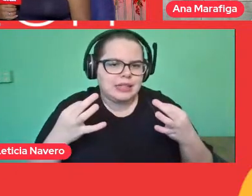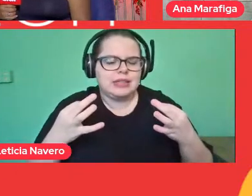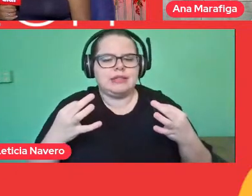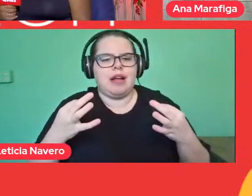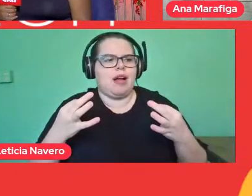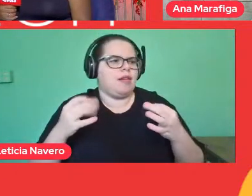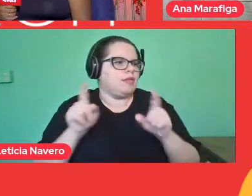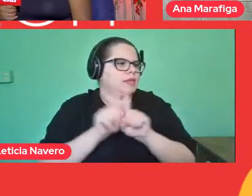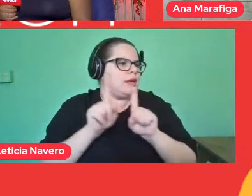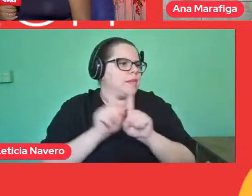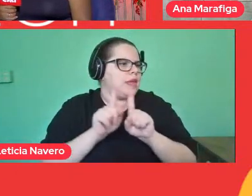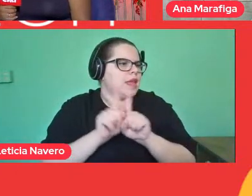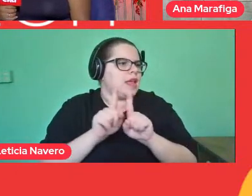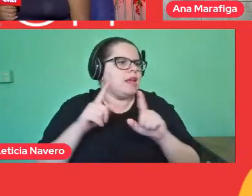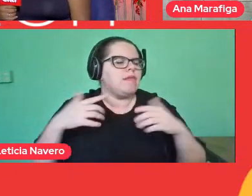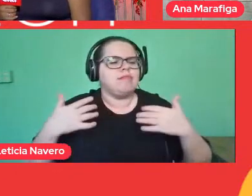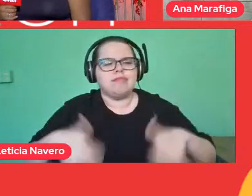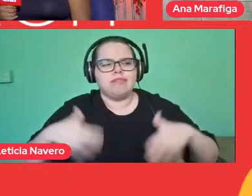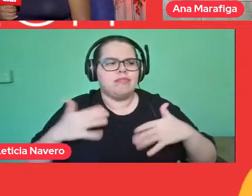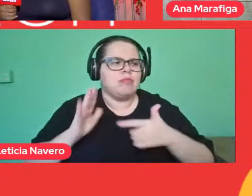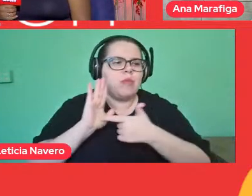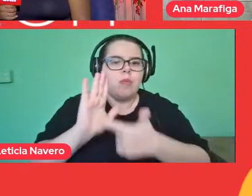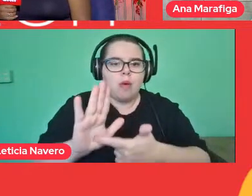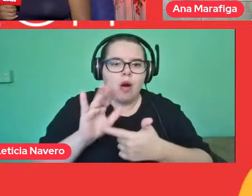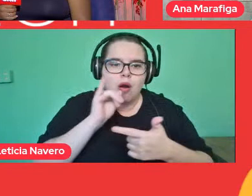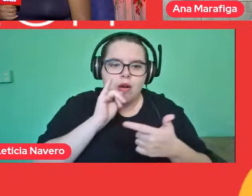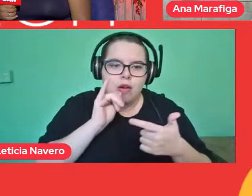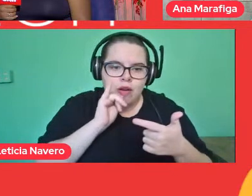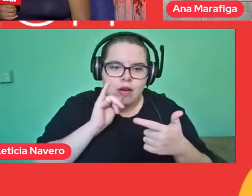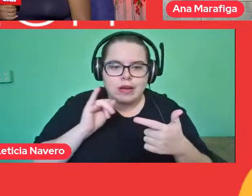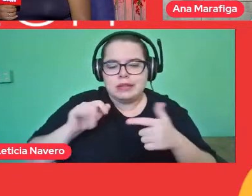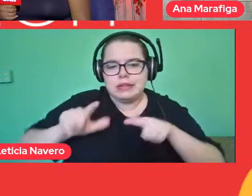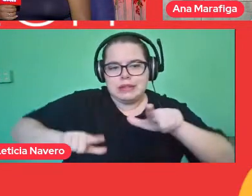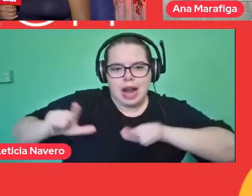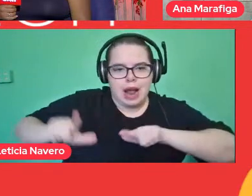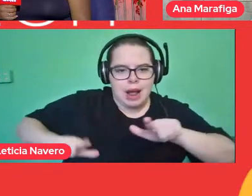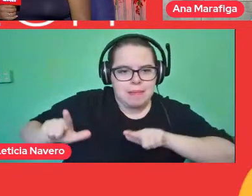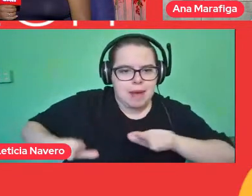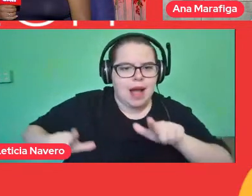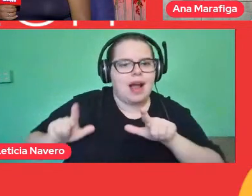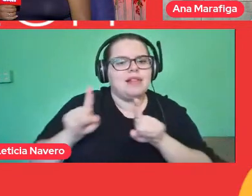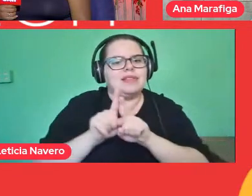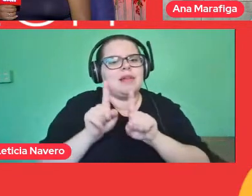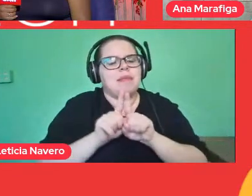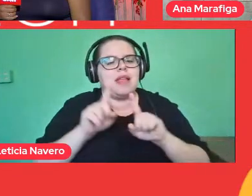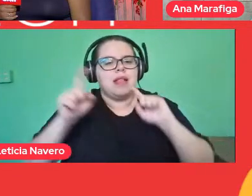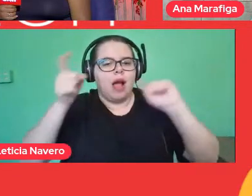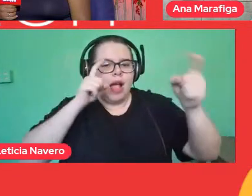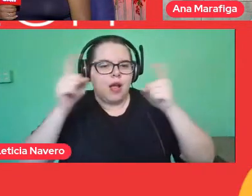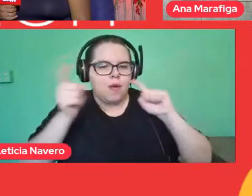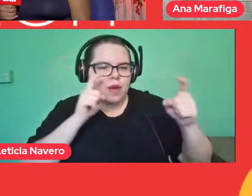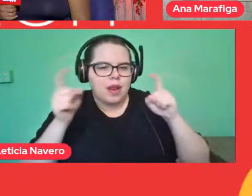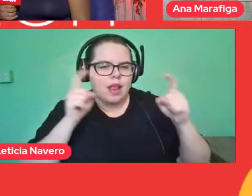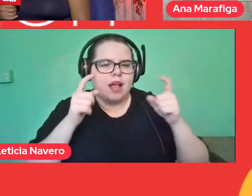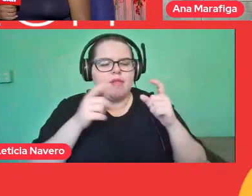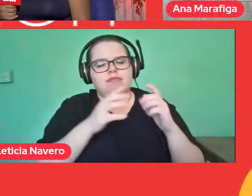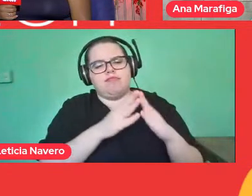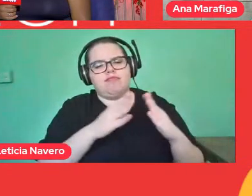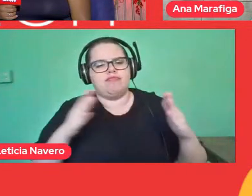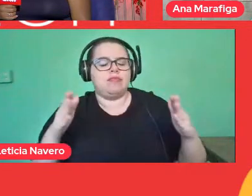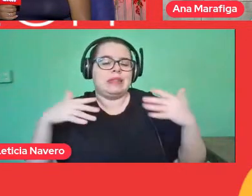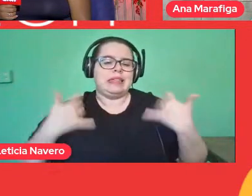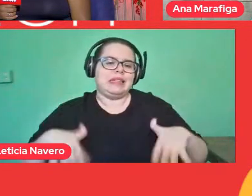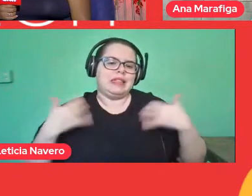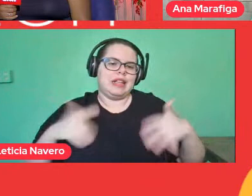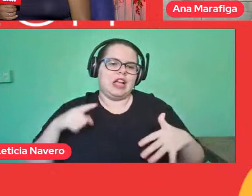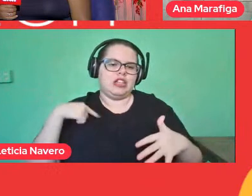eu estou. Esse peso a gente traz com a gente muitas vezes para o trabalho, né, para uma reunião. Eu vejo, poxa. Mas